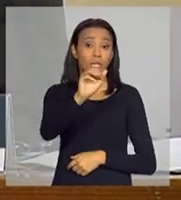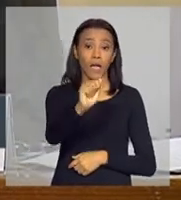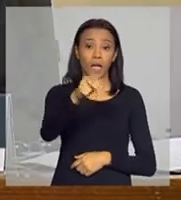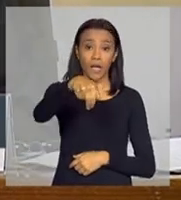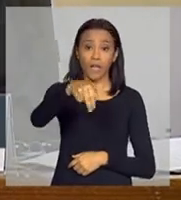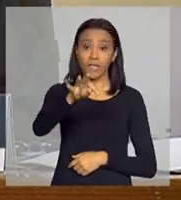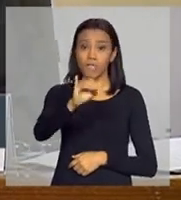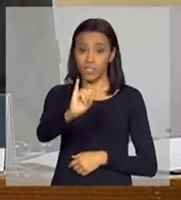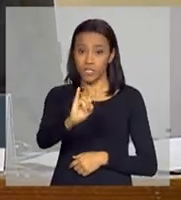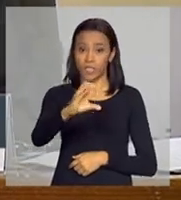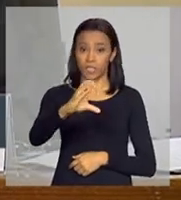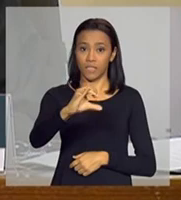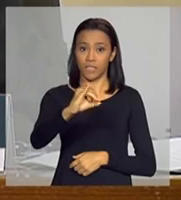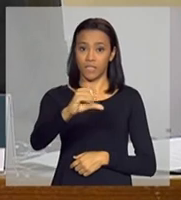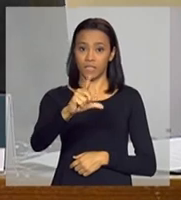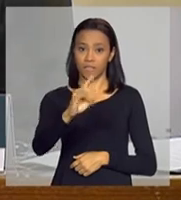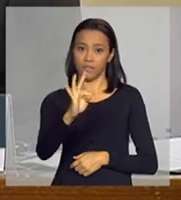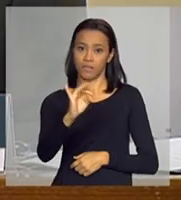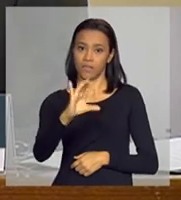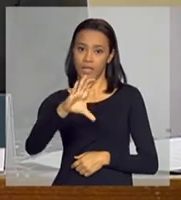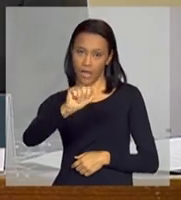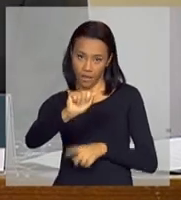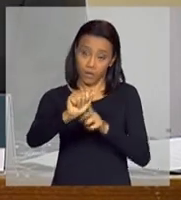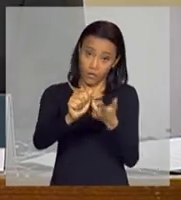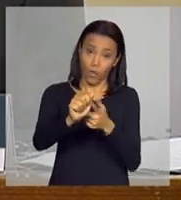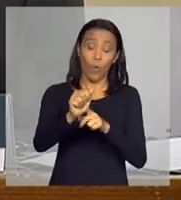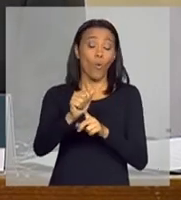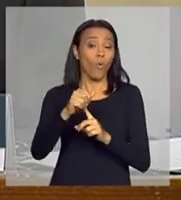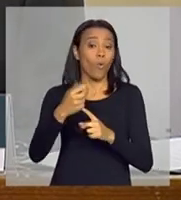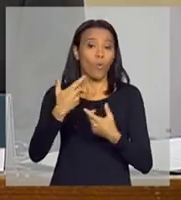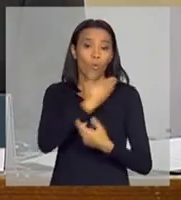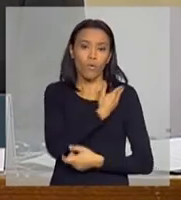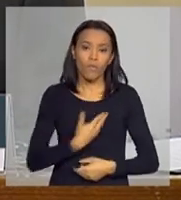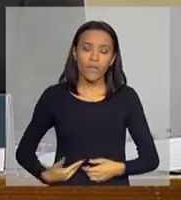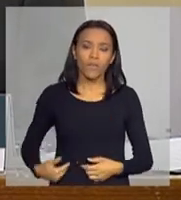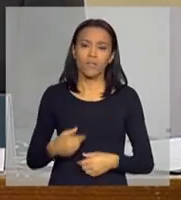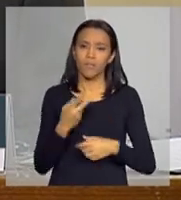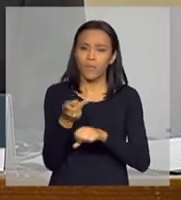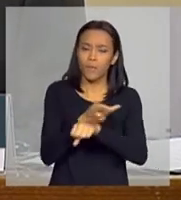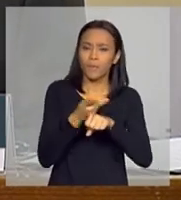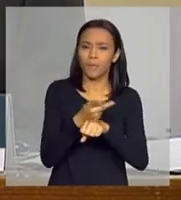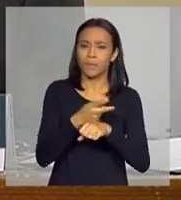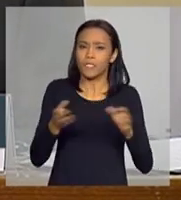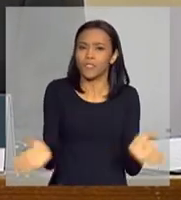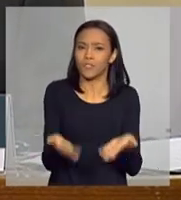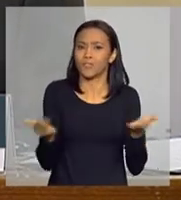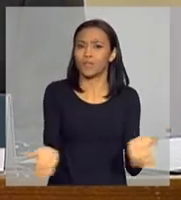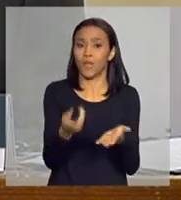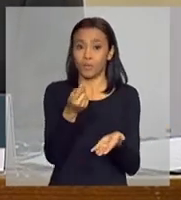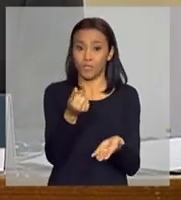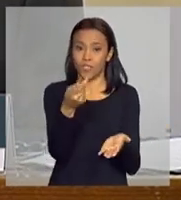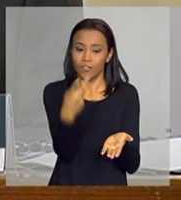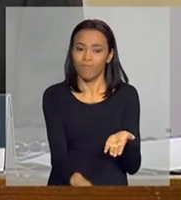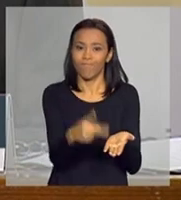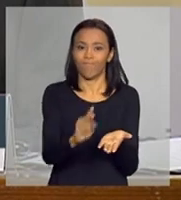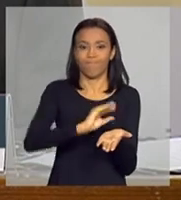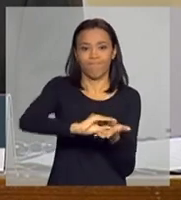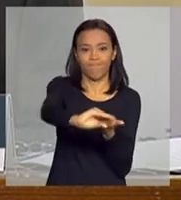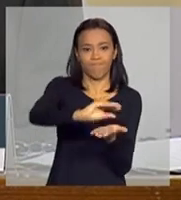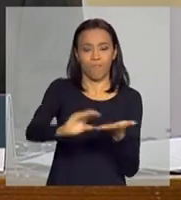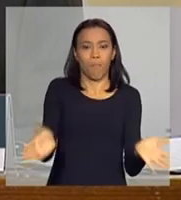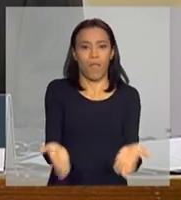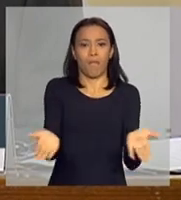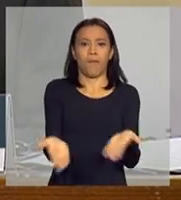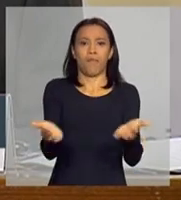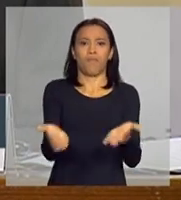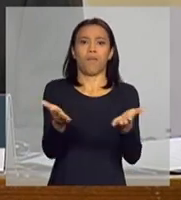significa que o governo procura aumentar investimentos para estimular a economia a atingir os